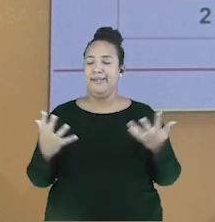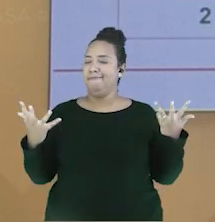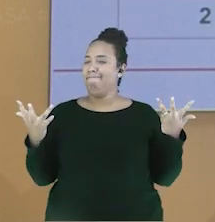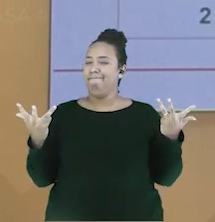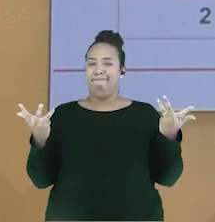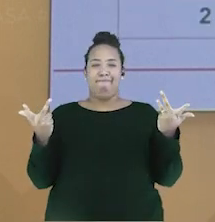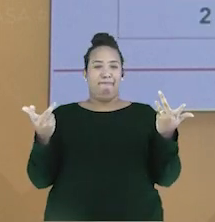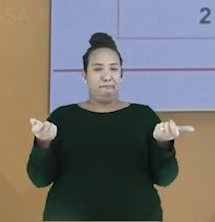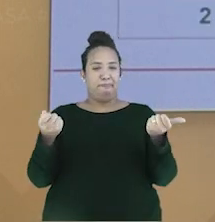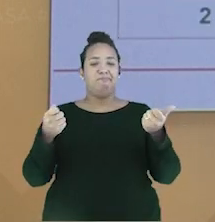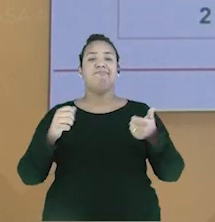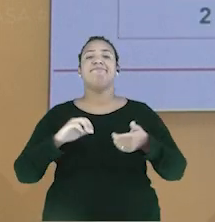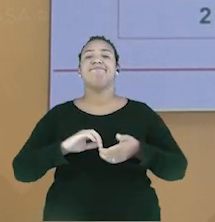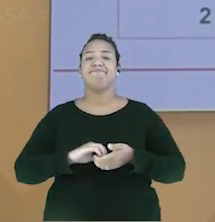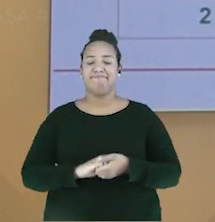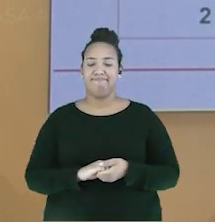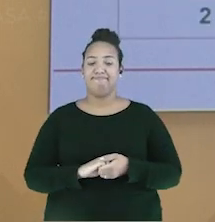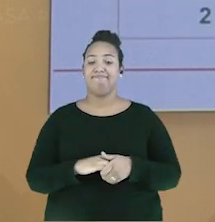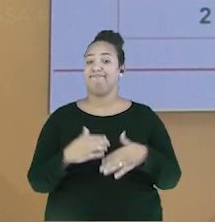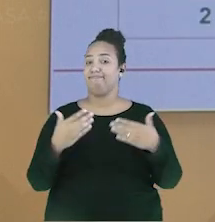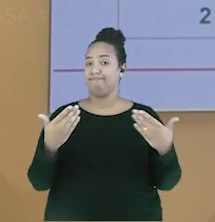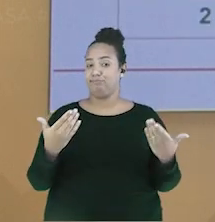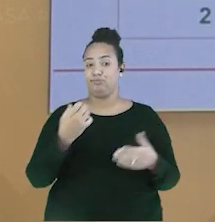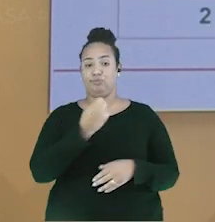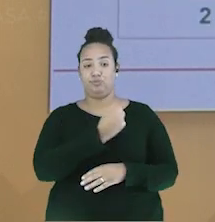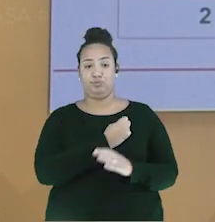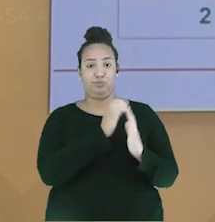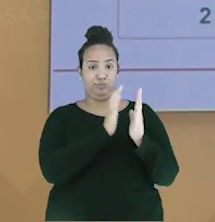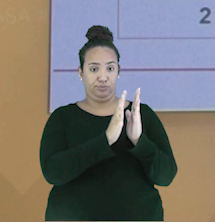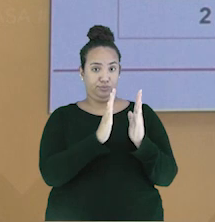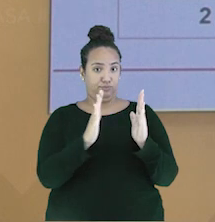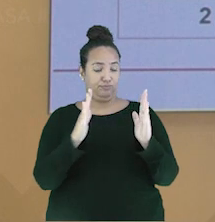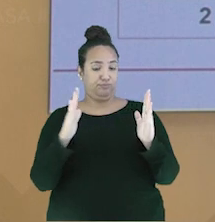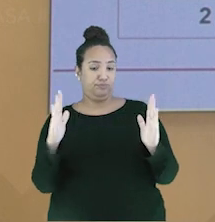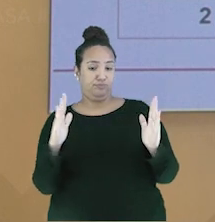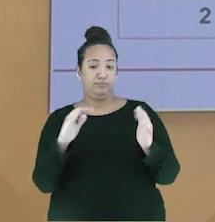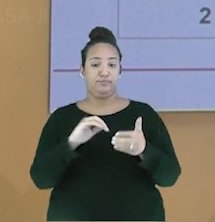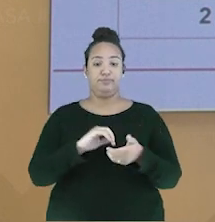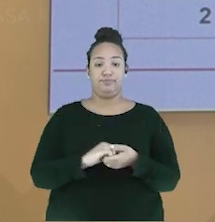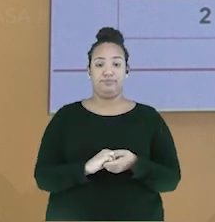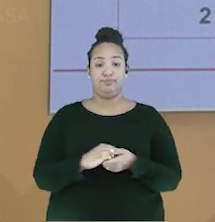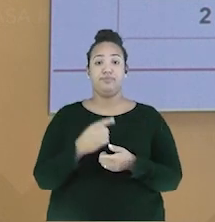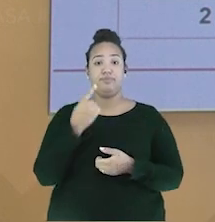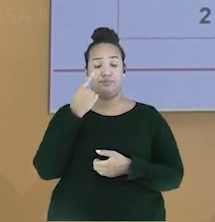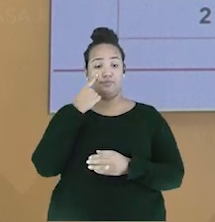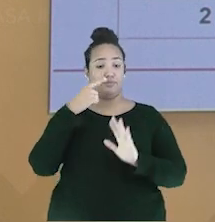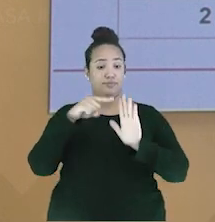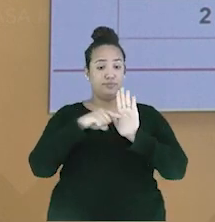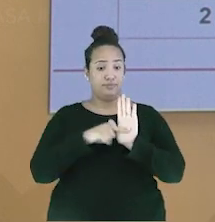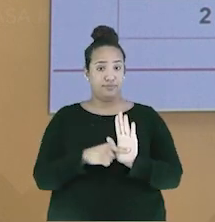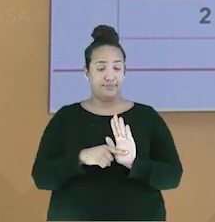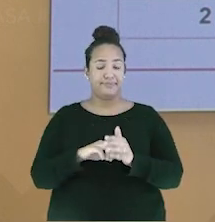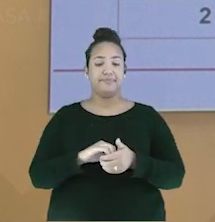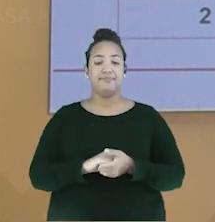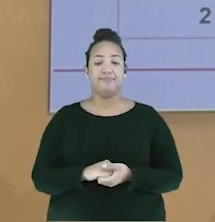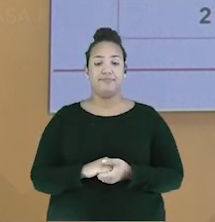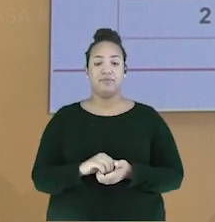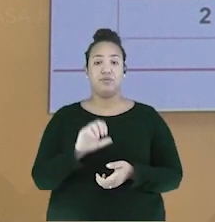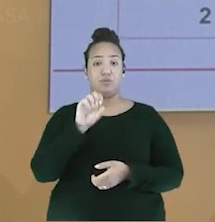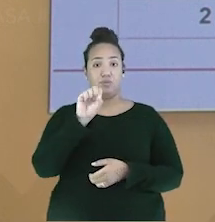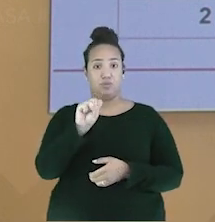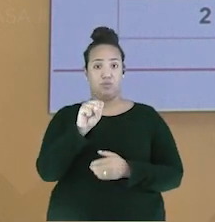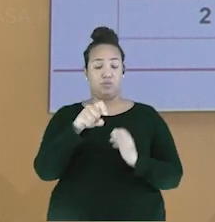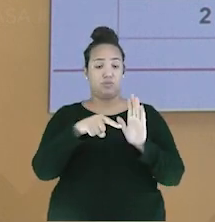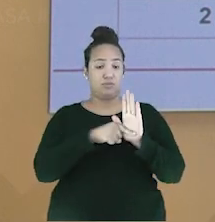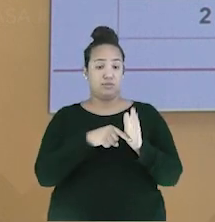Maravilhoso! Organizando os algarismos em suas posições, vamos subtrair 8